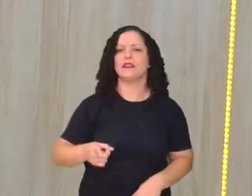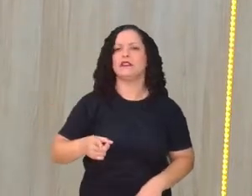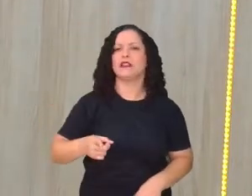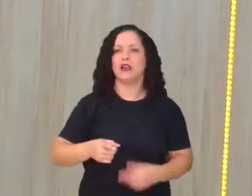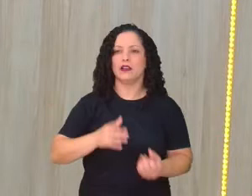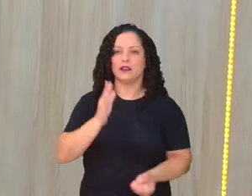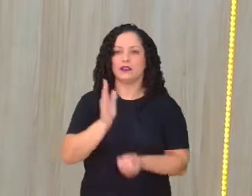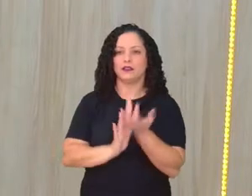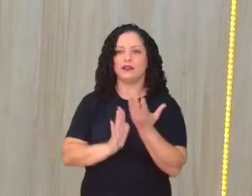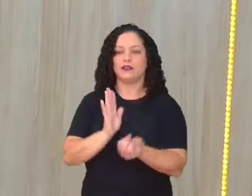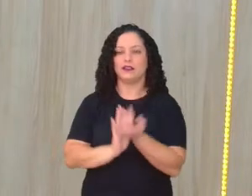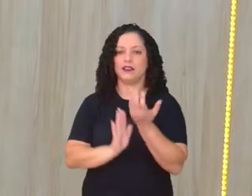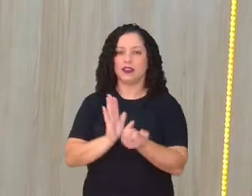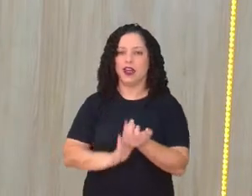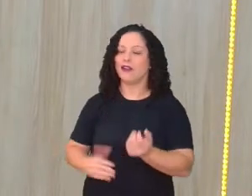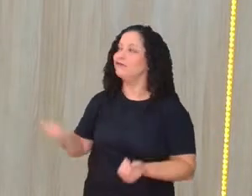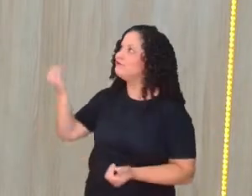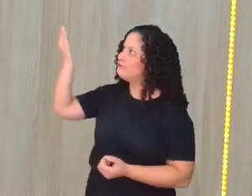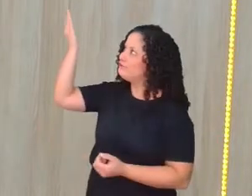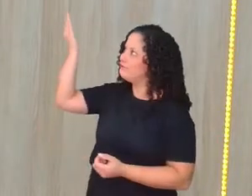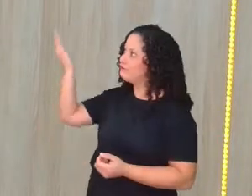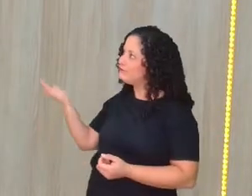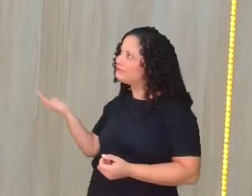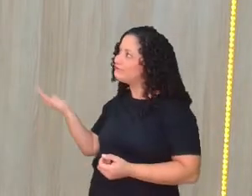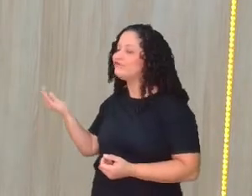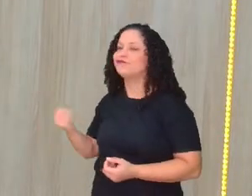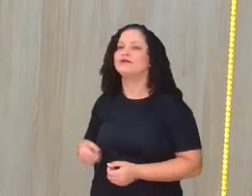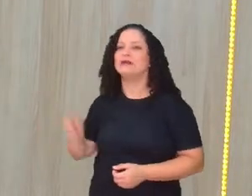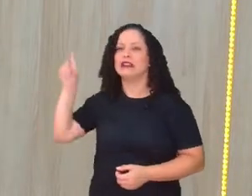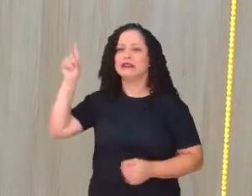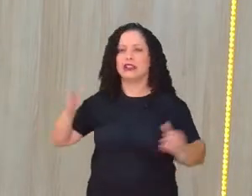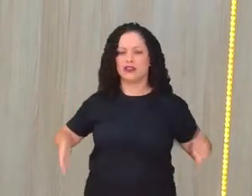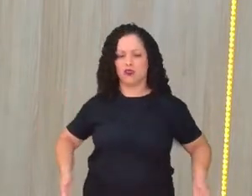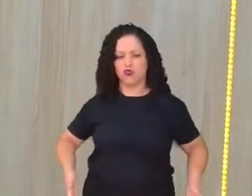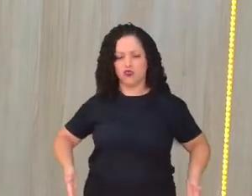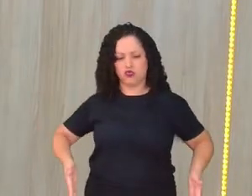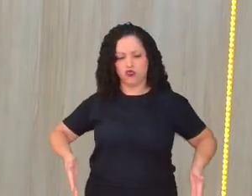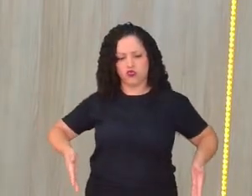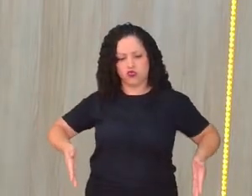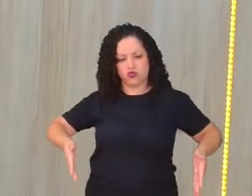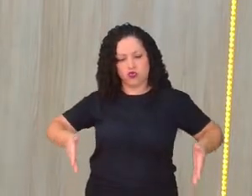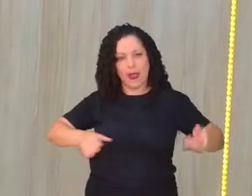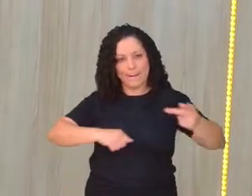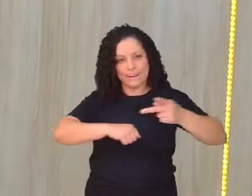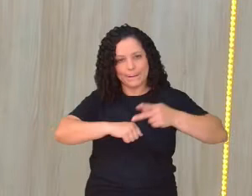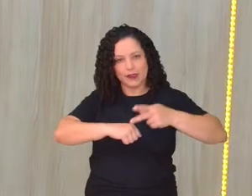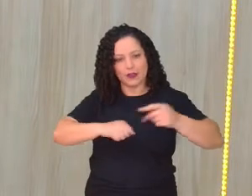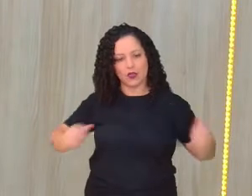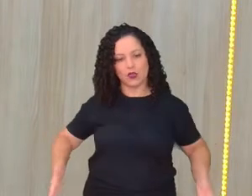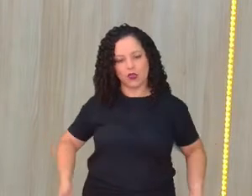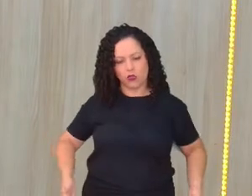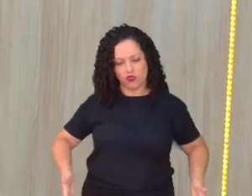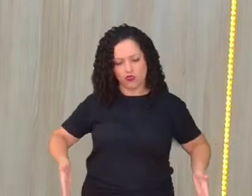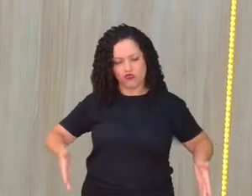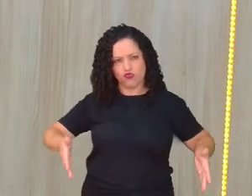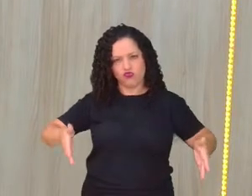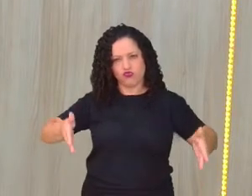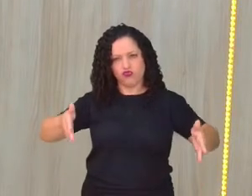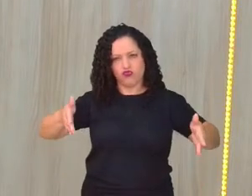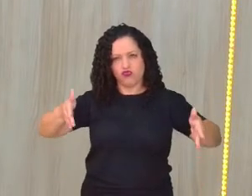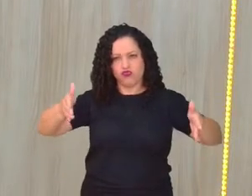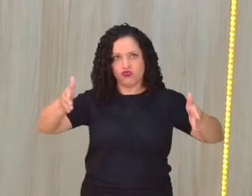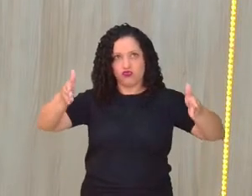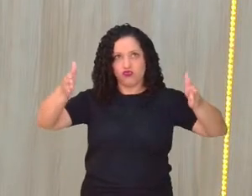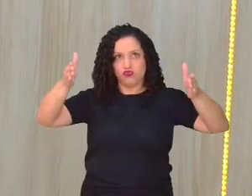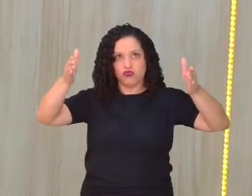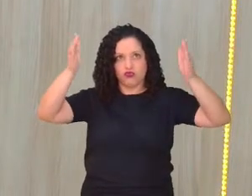estela, que é exatamente isso aqui, ó. Esse grande monolito aqui de pedra. E ó, aqui vocês estão vendo vários detalhes. Tudo